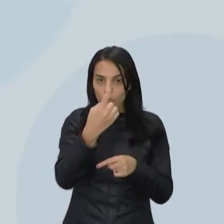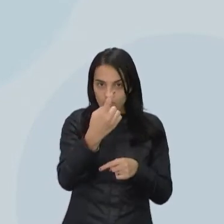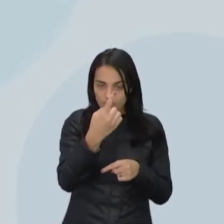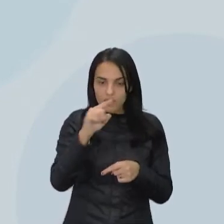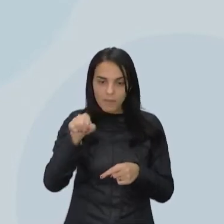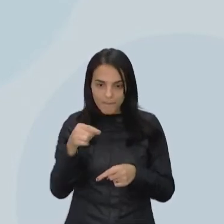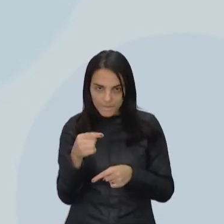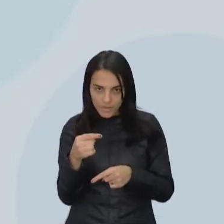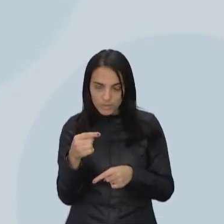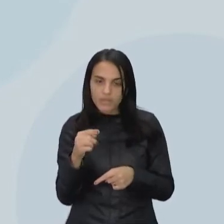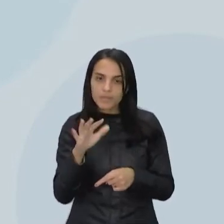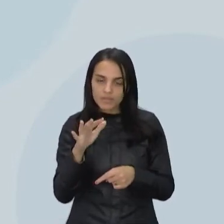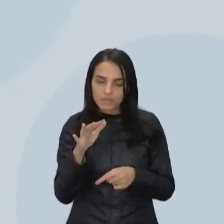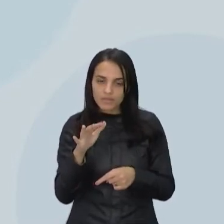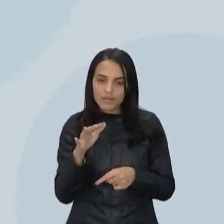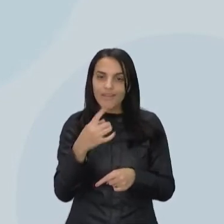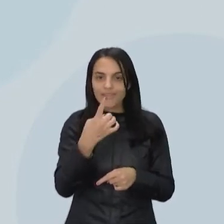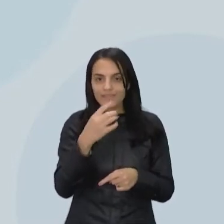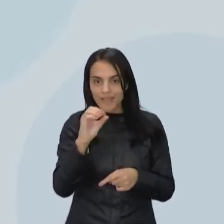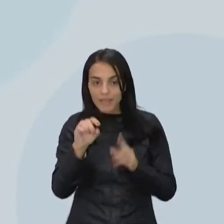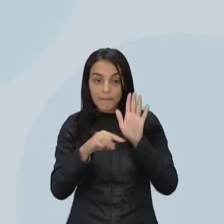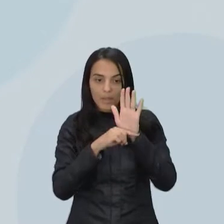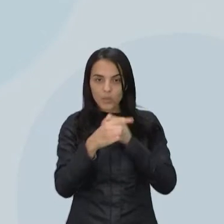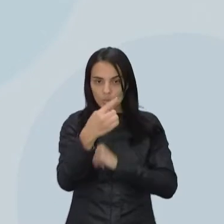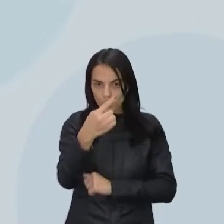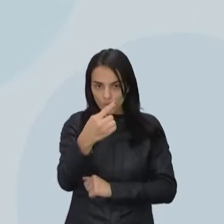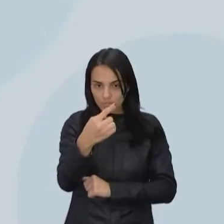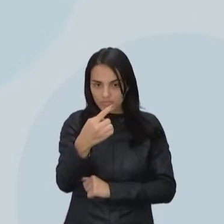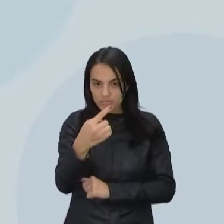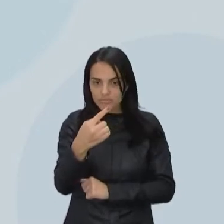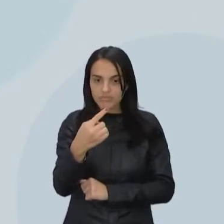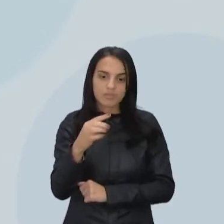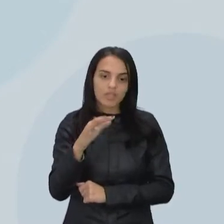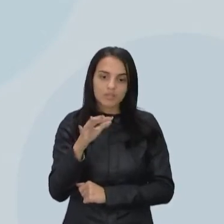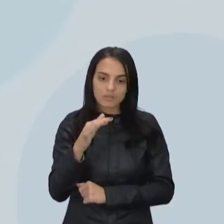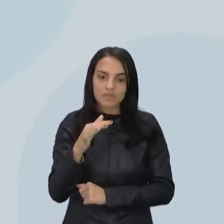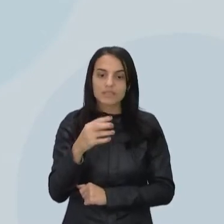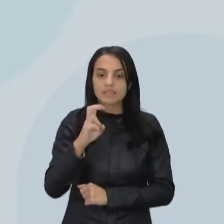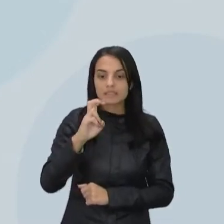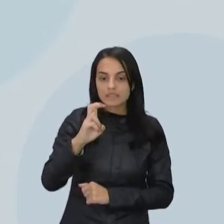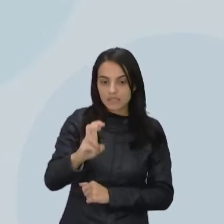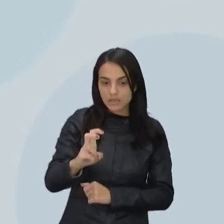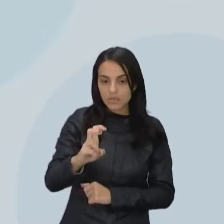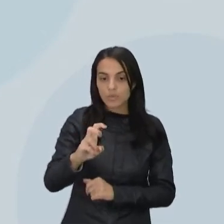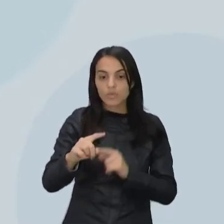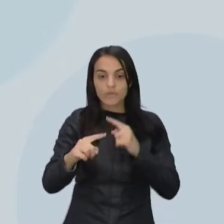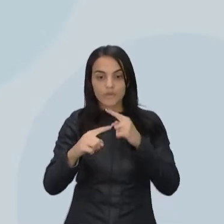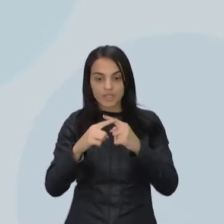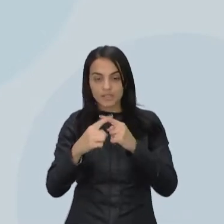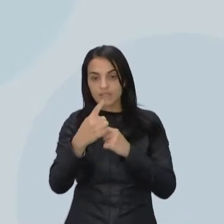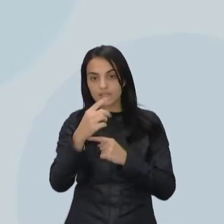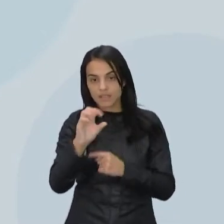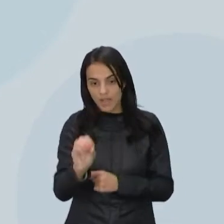só a gente contar ali 10 a menos 1. Então vai ficar 5